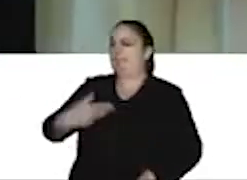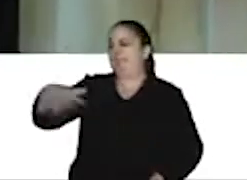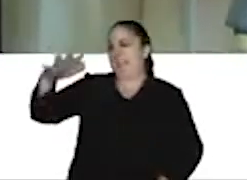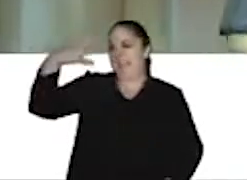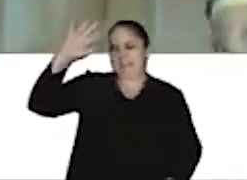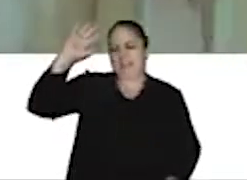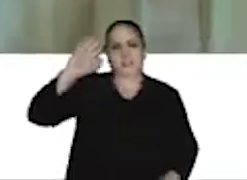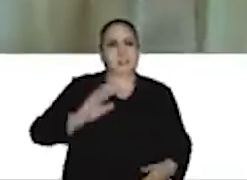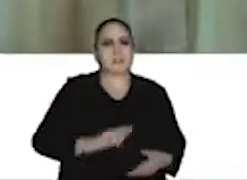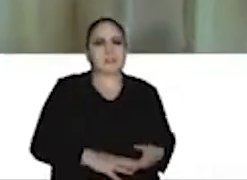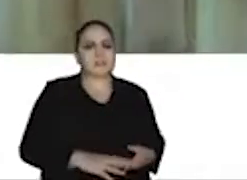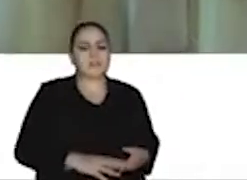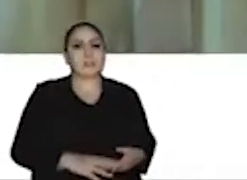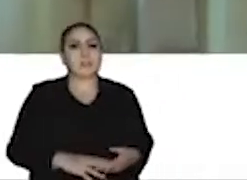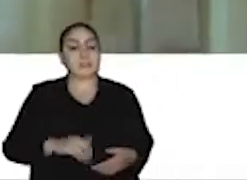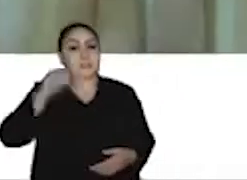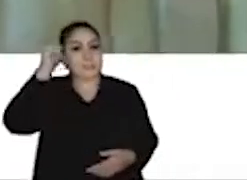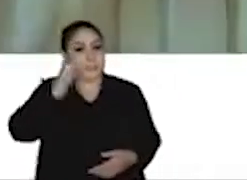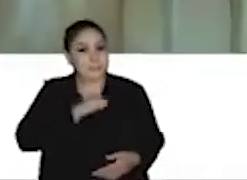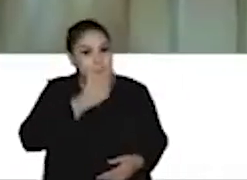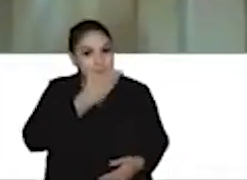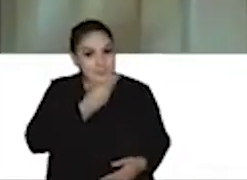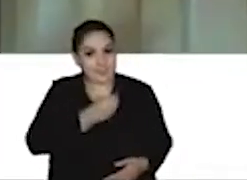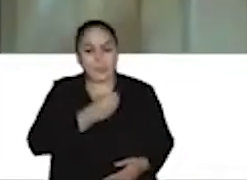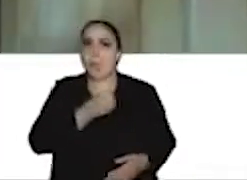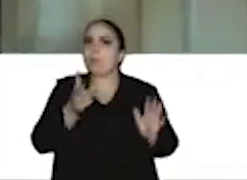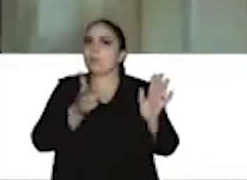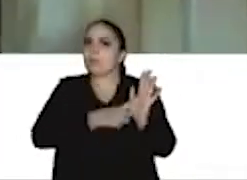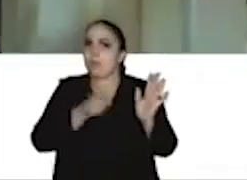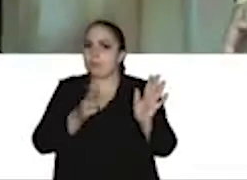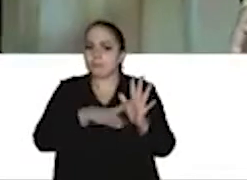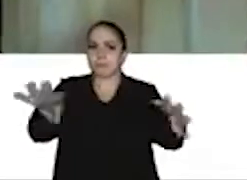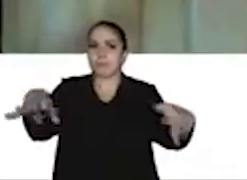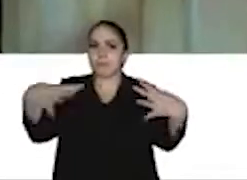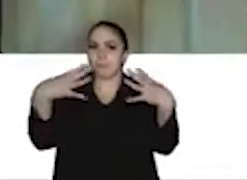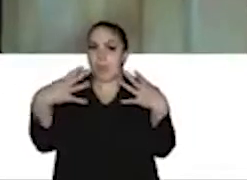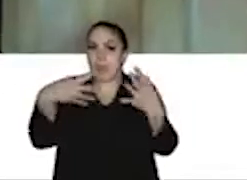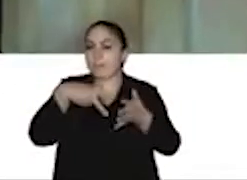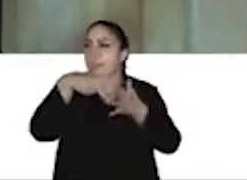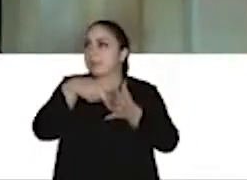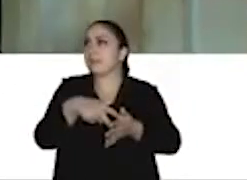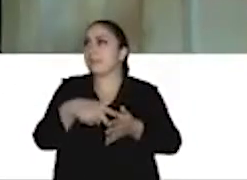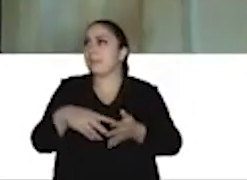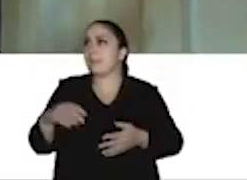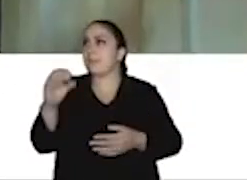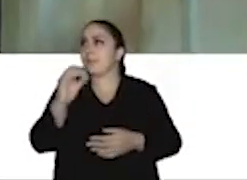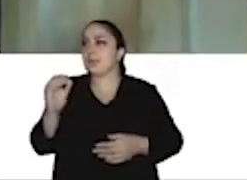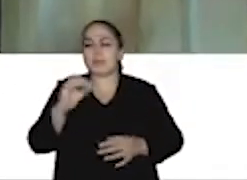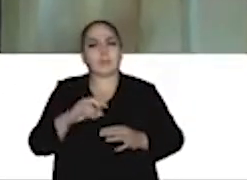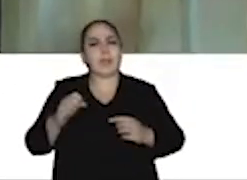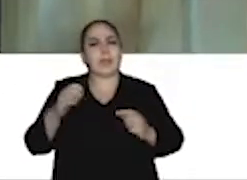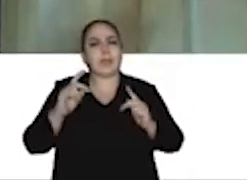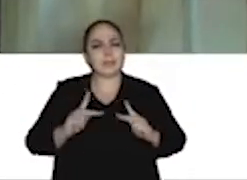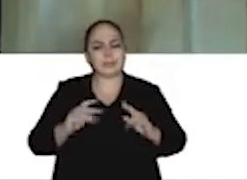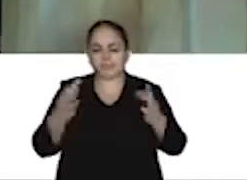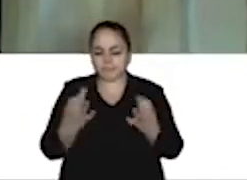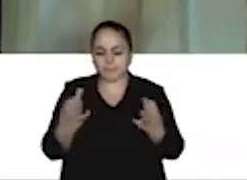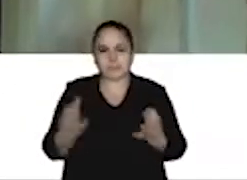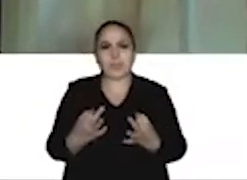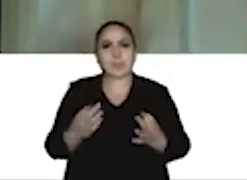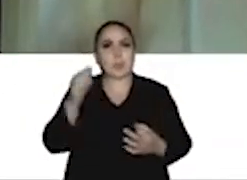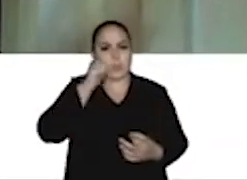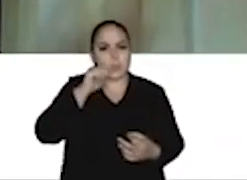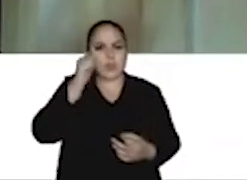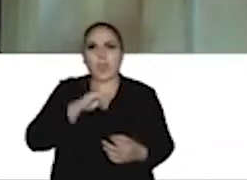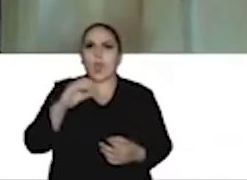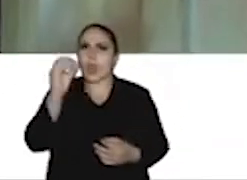o negócio. Senhoras e senhores, muita atenção que eu vos apresento essa joia maravilhosa, essa preciosidade, essa espetacularidade, essa